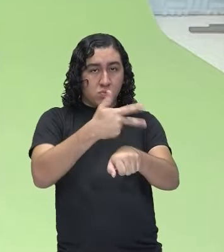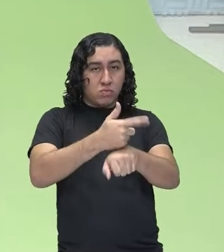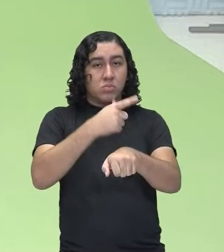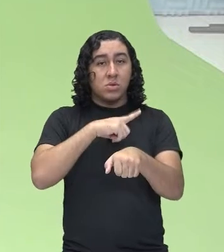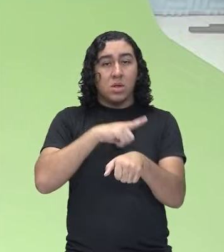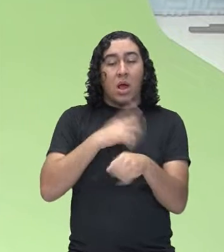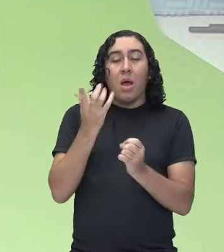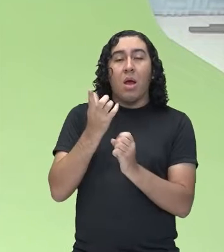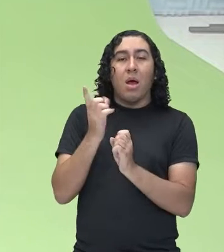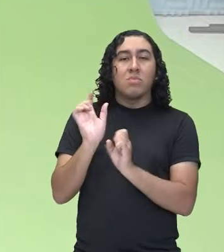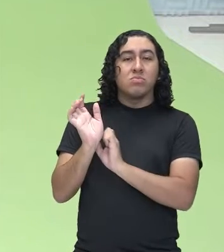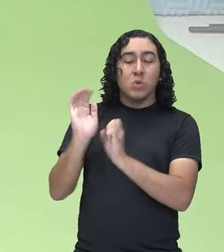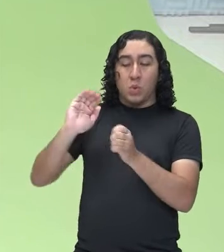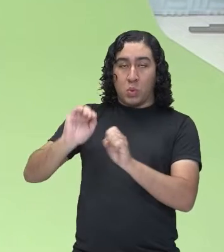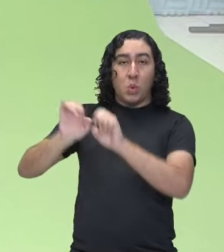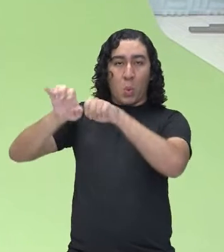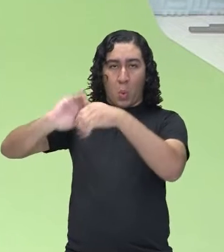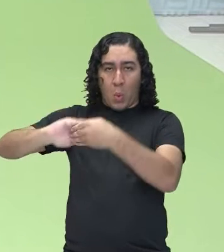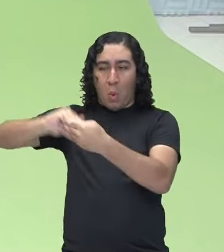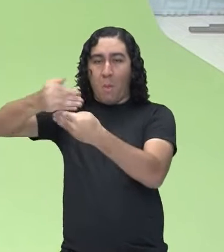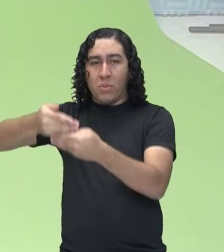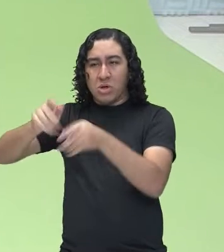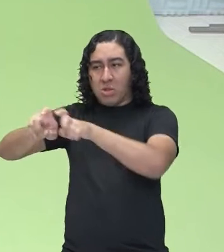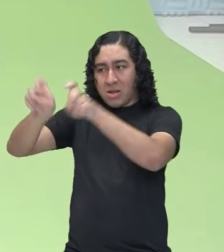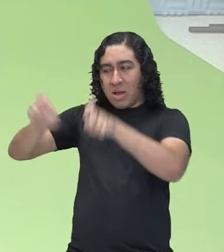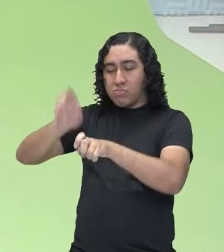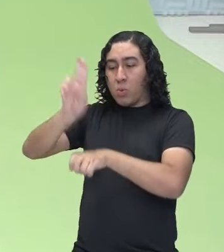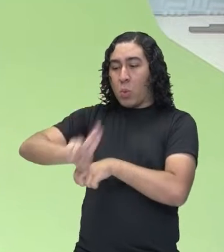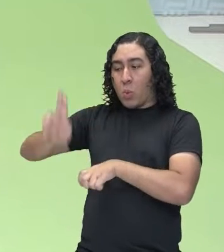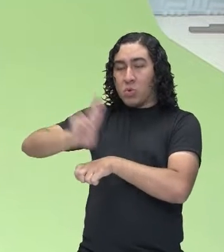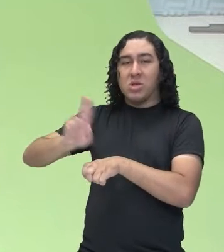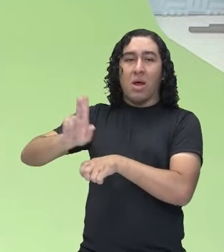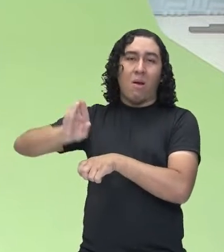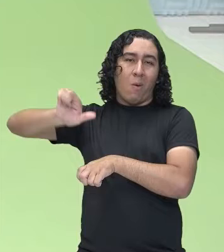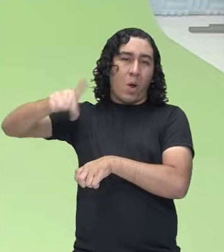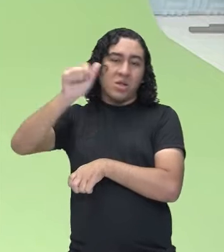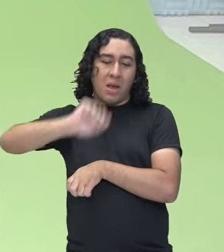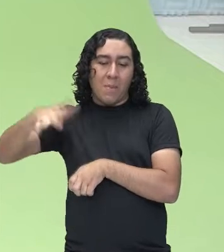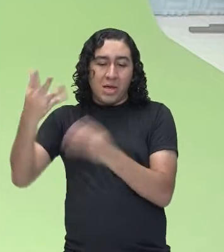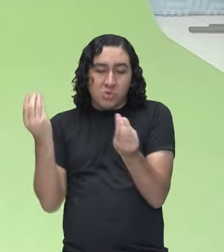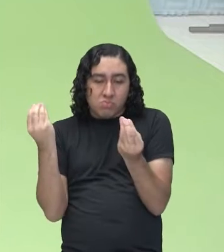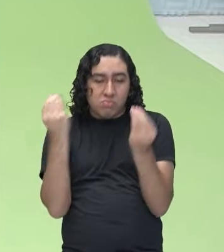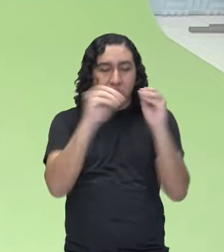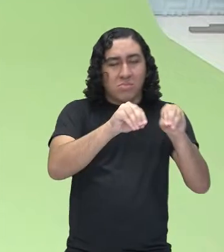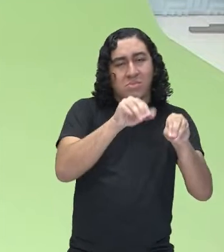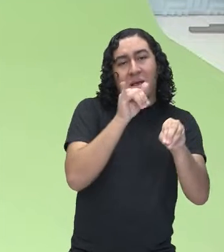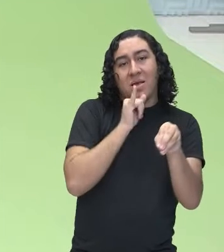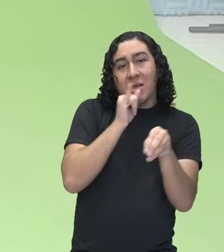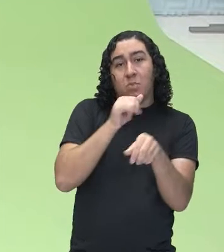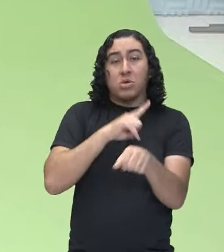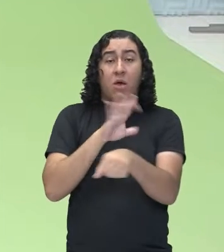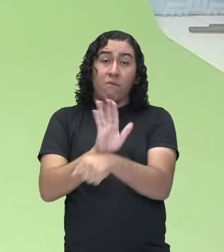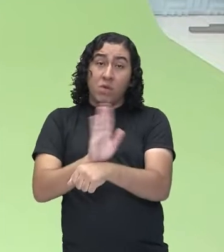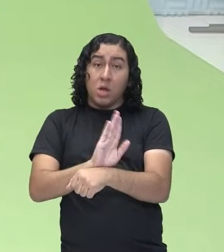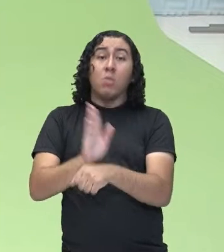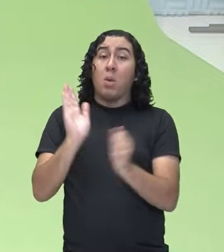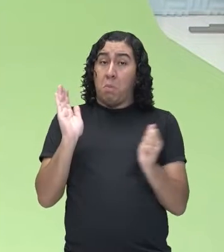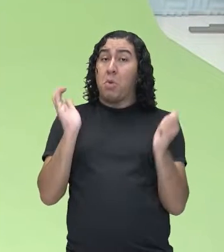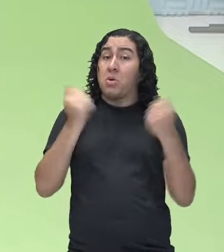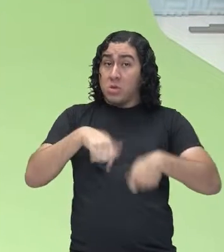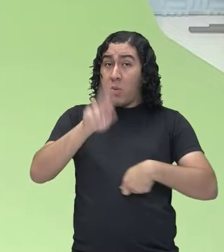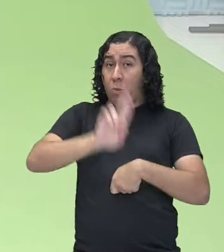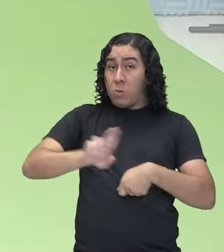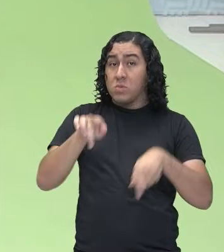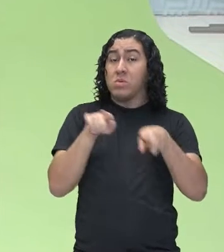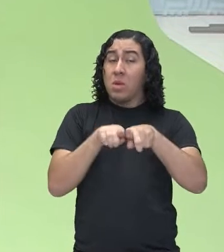cenário virtual e é também muito utilizada em cenários de filmes. Por exemplo, Alice no País das Maravilhas, As Aventuras